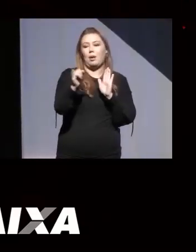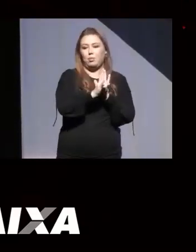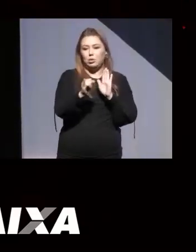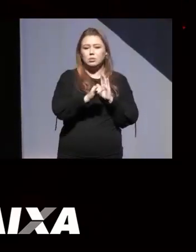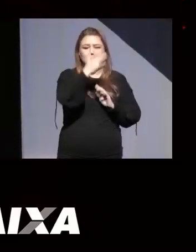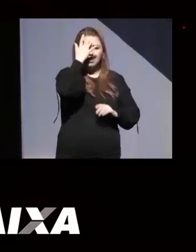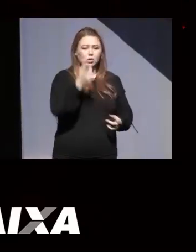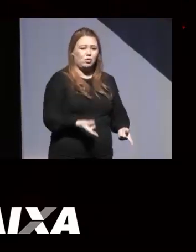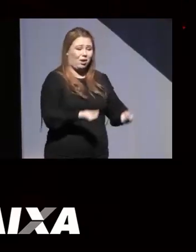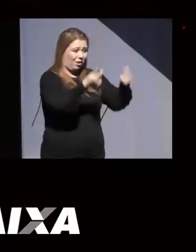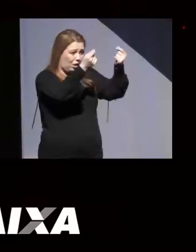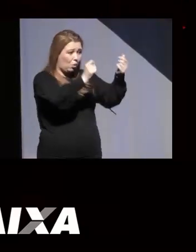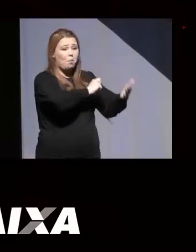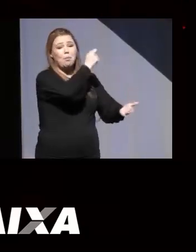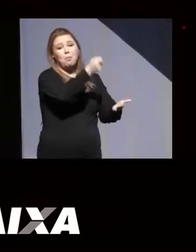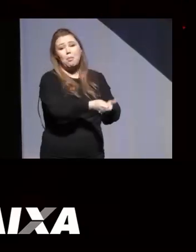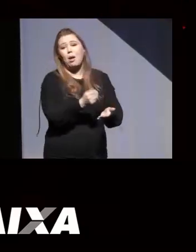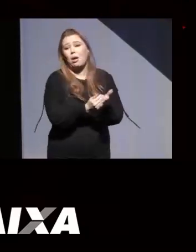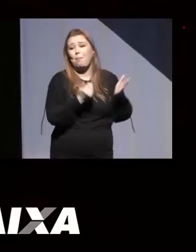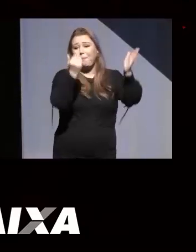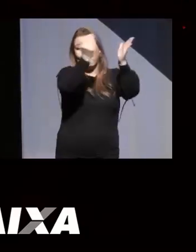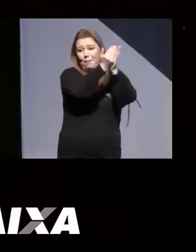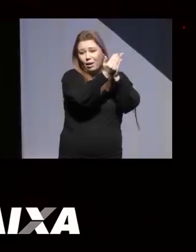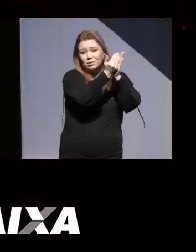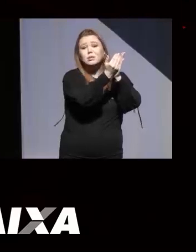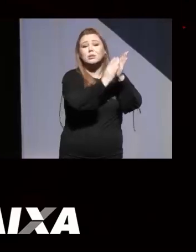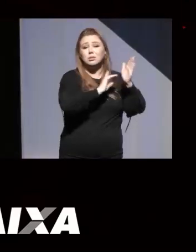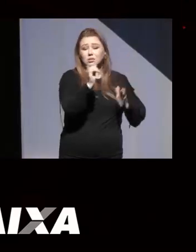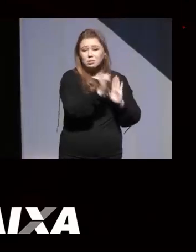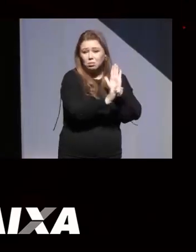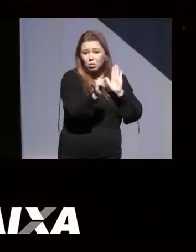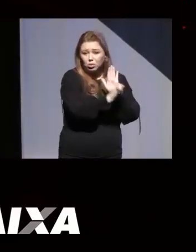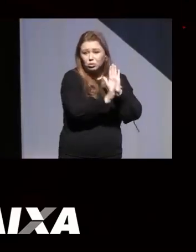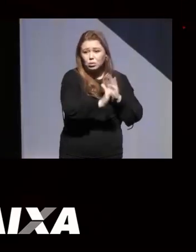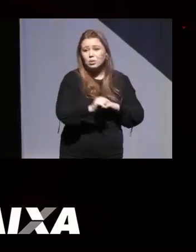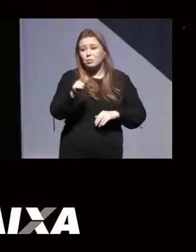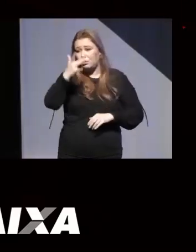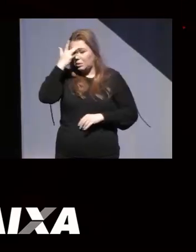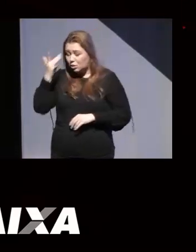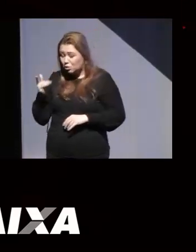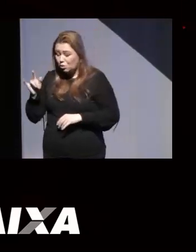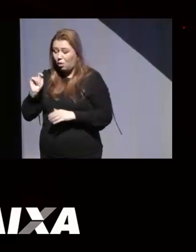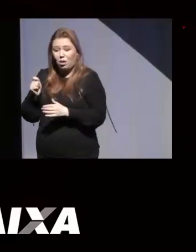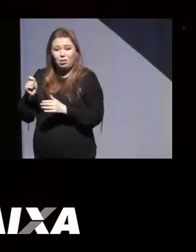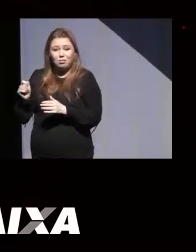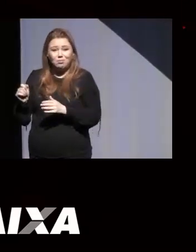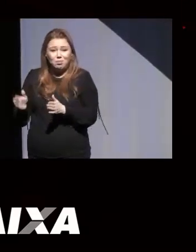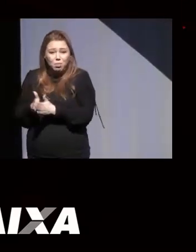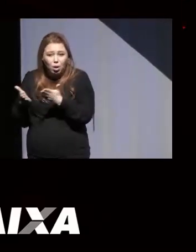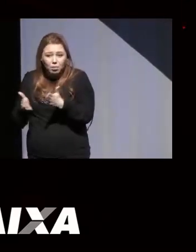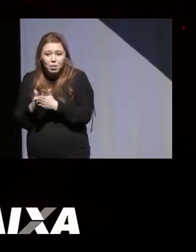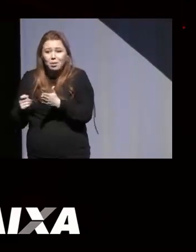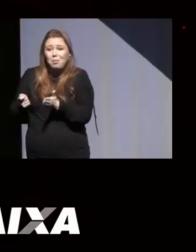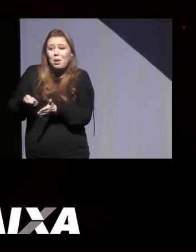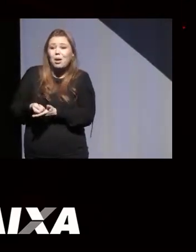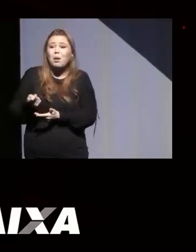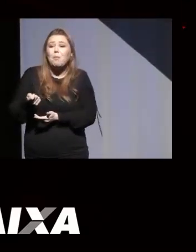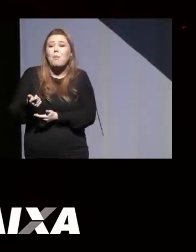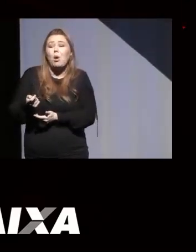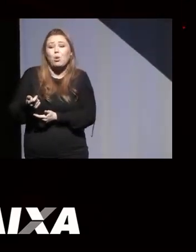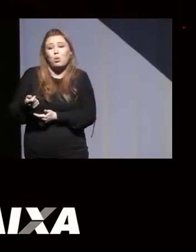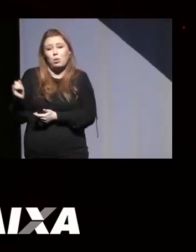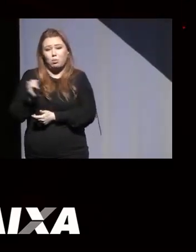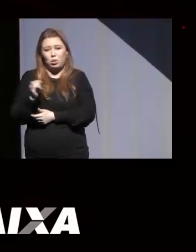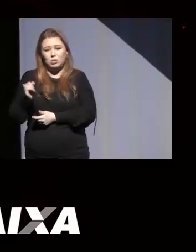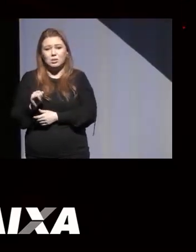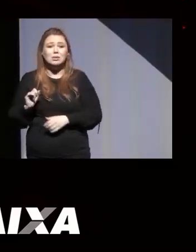paga mais, quem tem mais condição financeira paga mais tributo, quem tem menos condição financeira paga menos tributo e quem